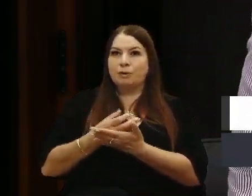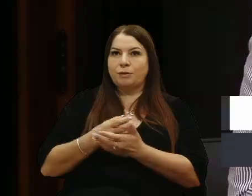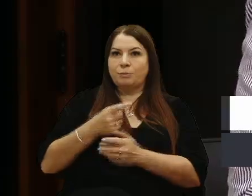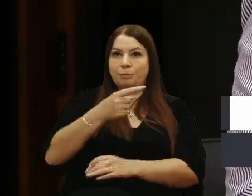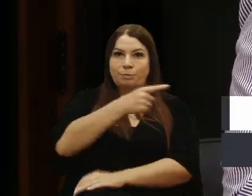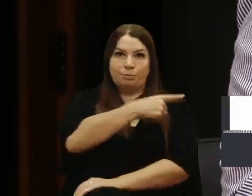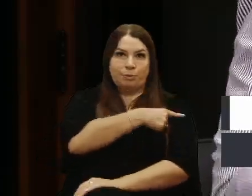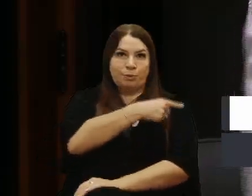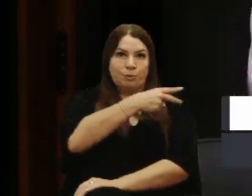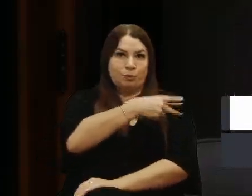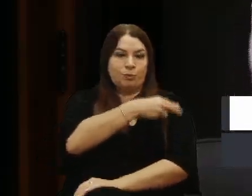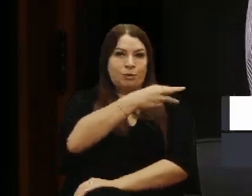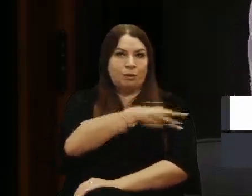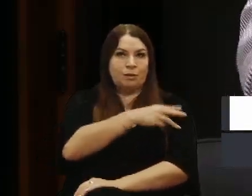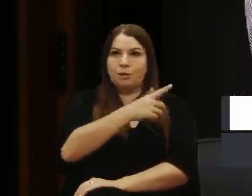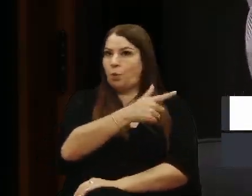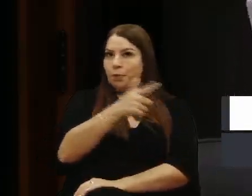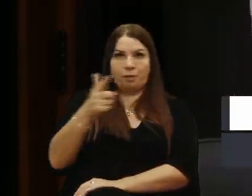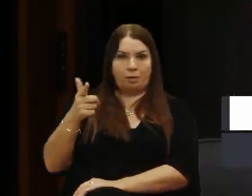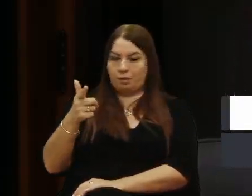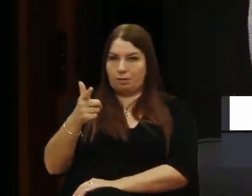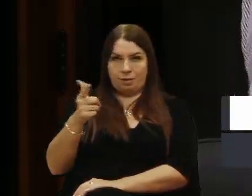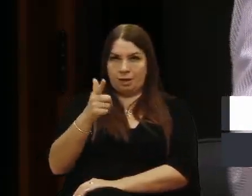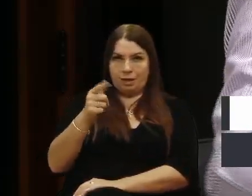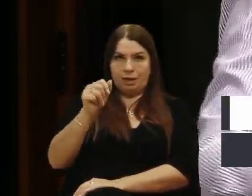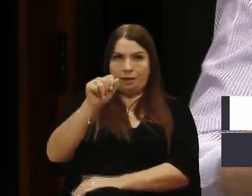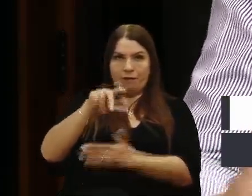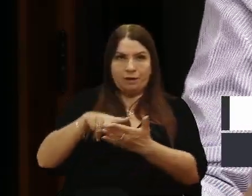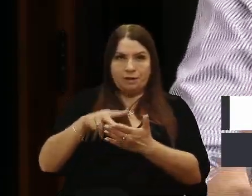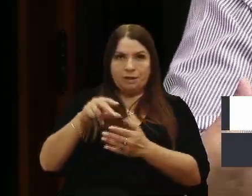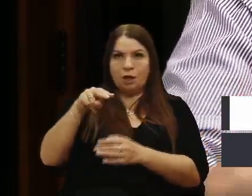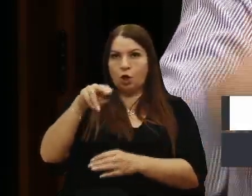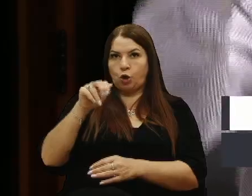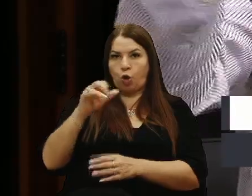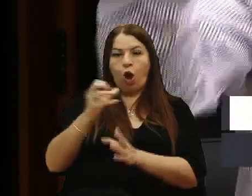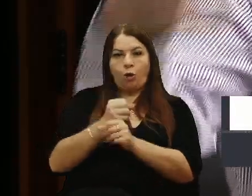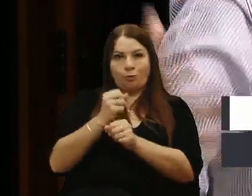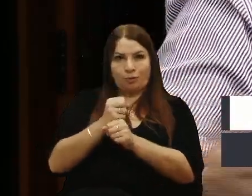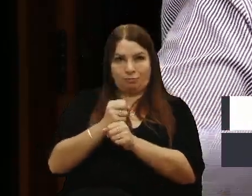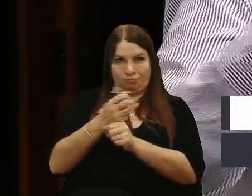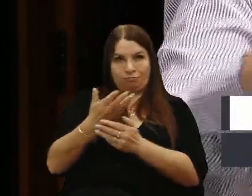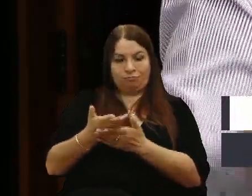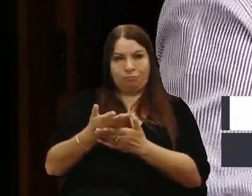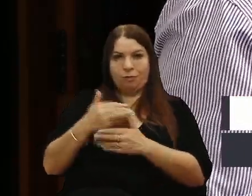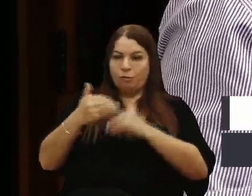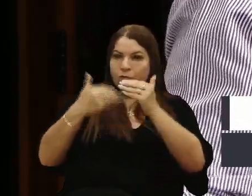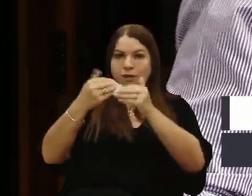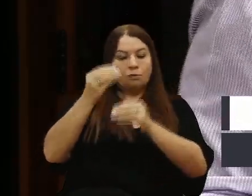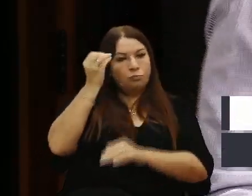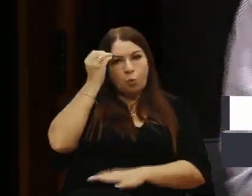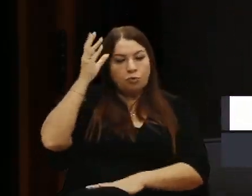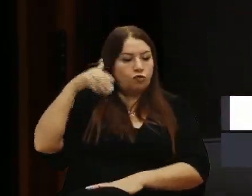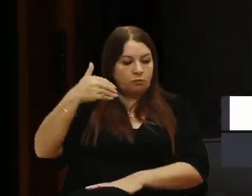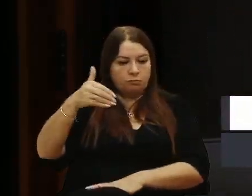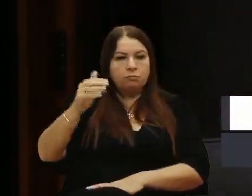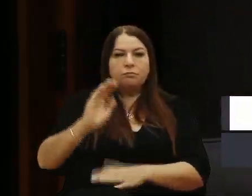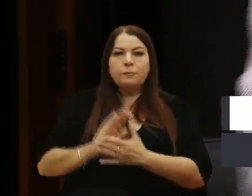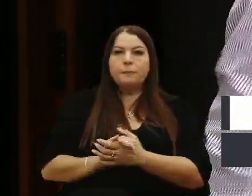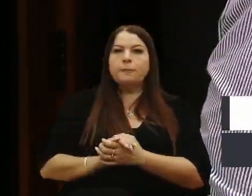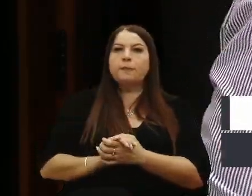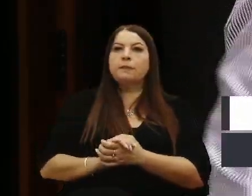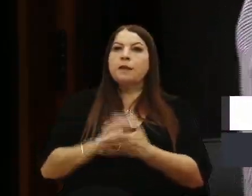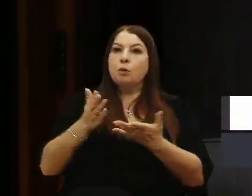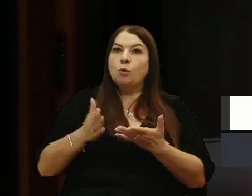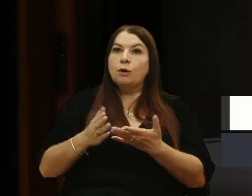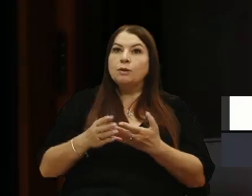segundo e terceiro ano. Também nós não temos avaliação por nota, dada a condição de evolução cognitiva, etc, etc. Agora,